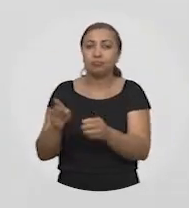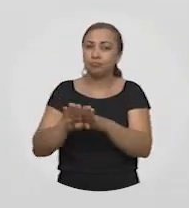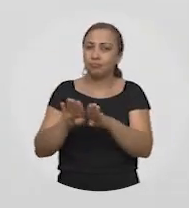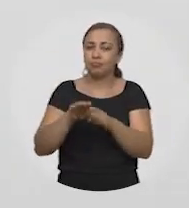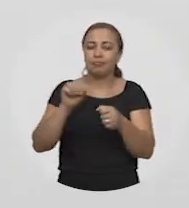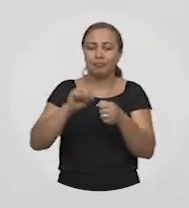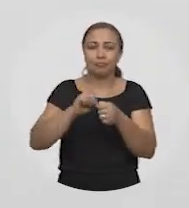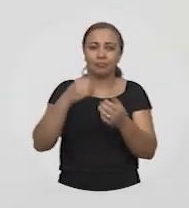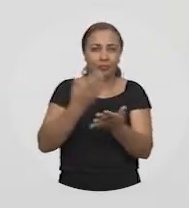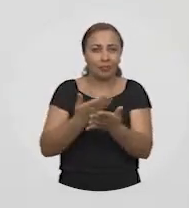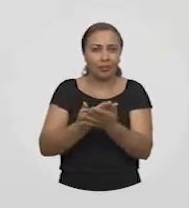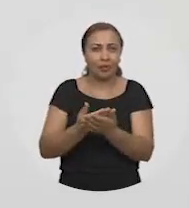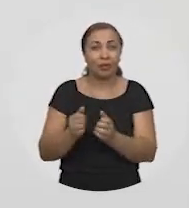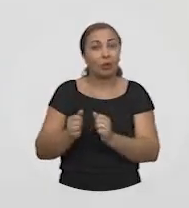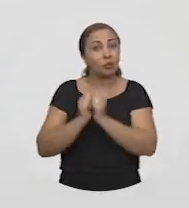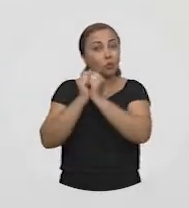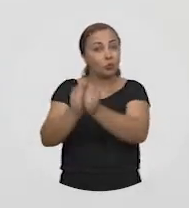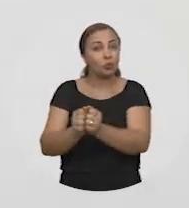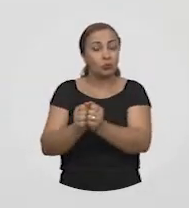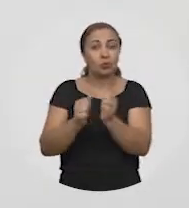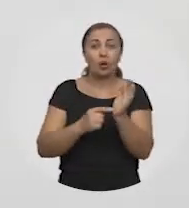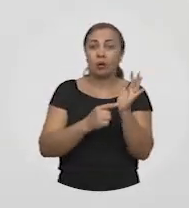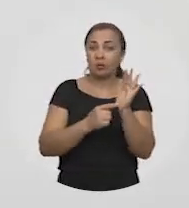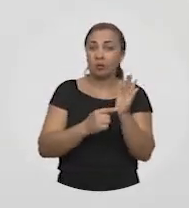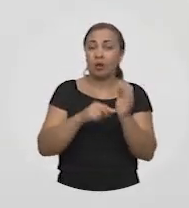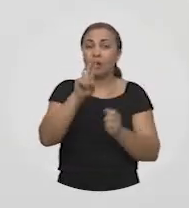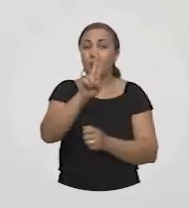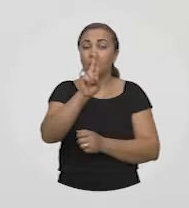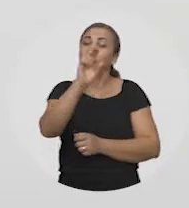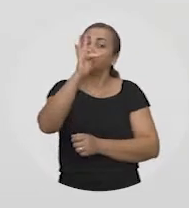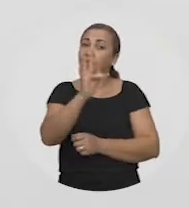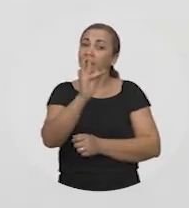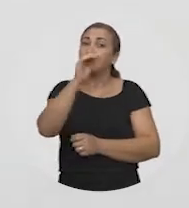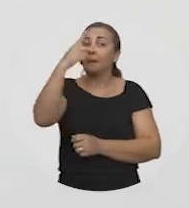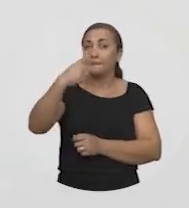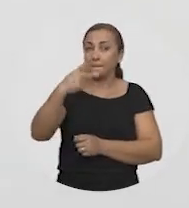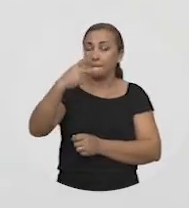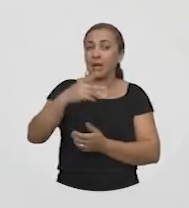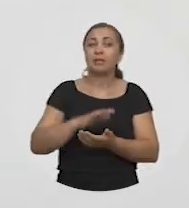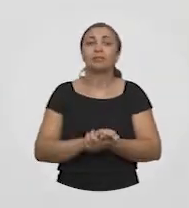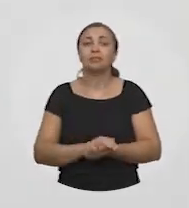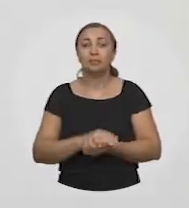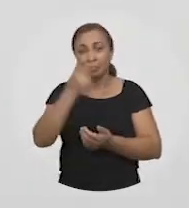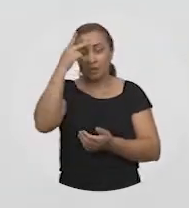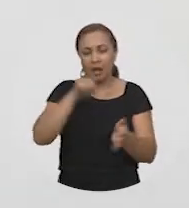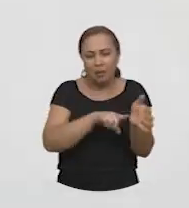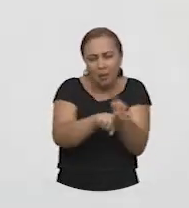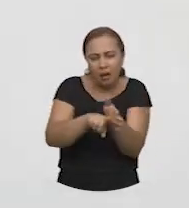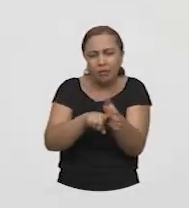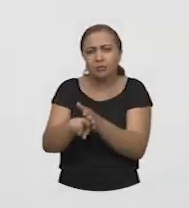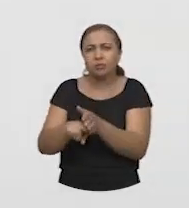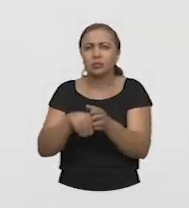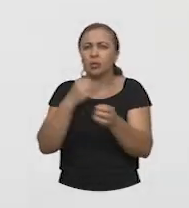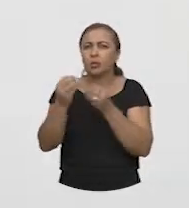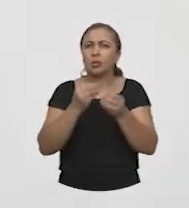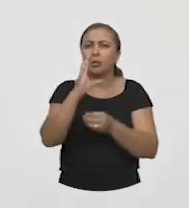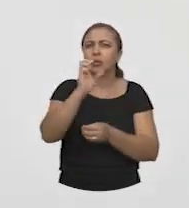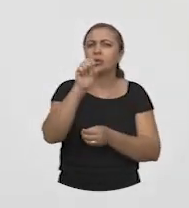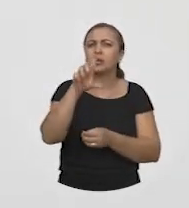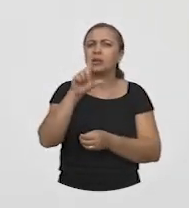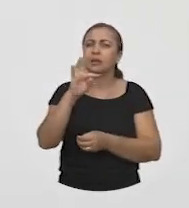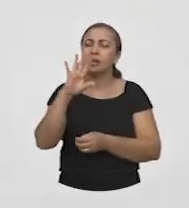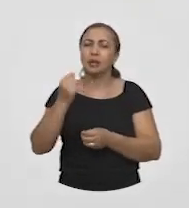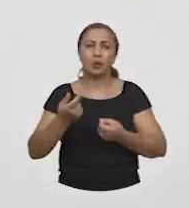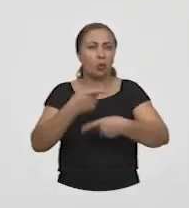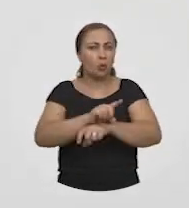também foram realizados estudos em parceria com a Universidade Federal Rural de Pernambuco para investigar o uso do composto derivado